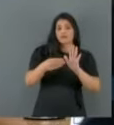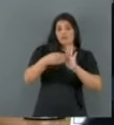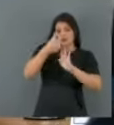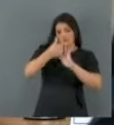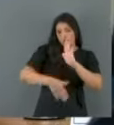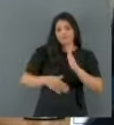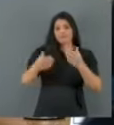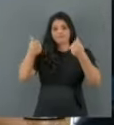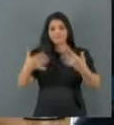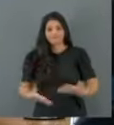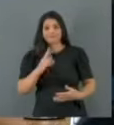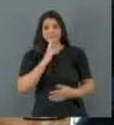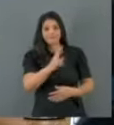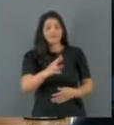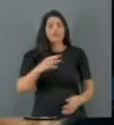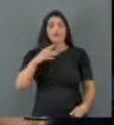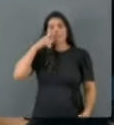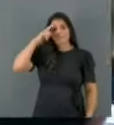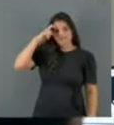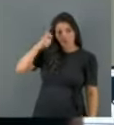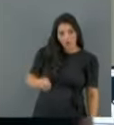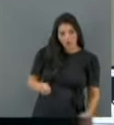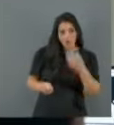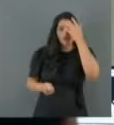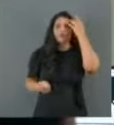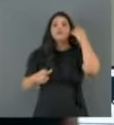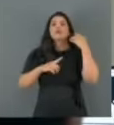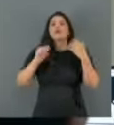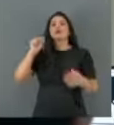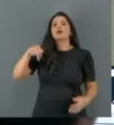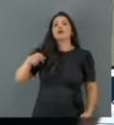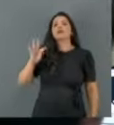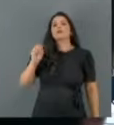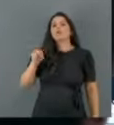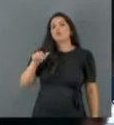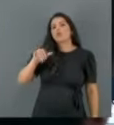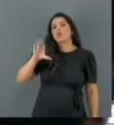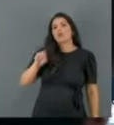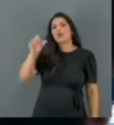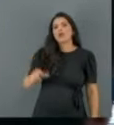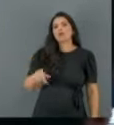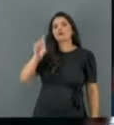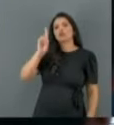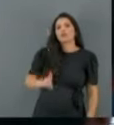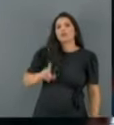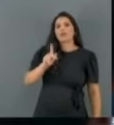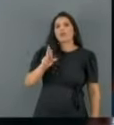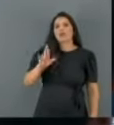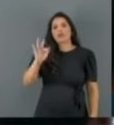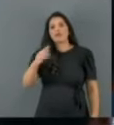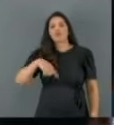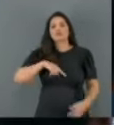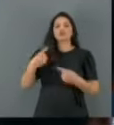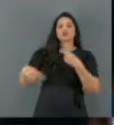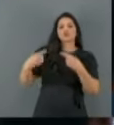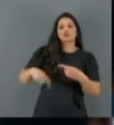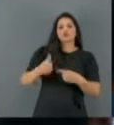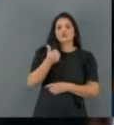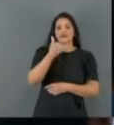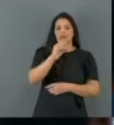Esclarecendo, senador Moro, nós tínhamos aqui o nosso Antônio Fernando, o prezado diretor da PRF, disse que tínhamos 10